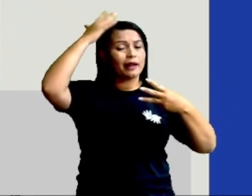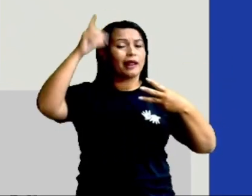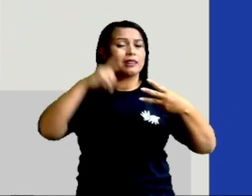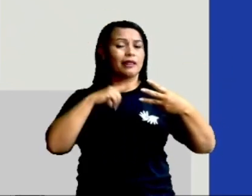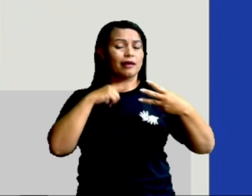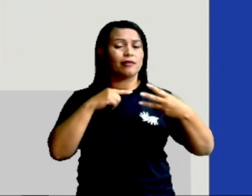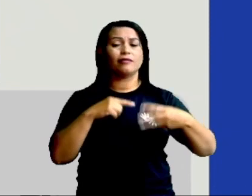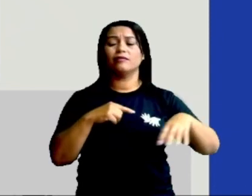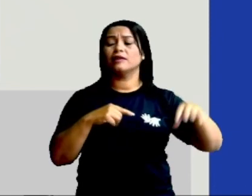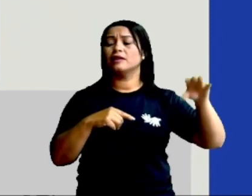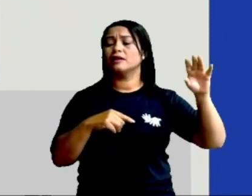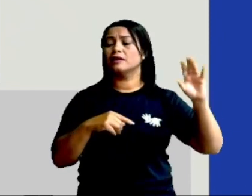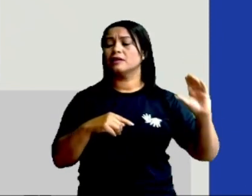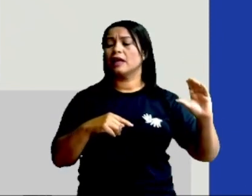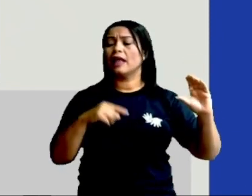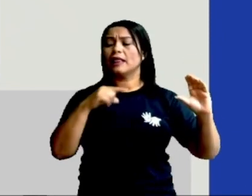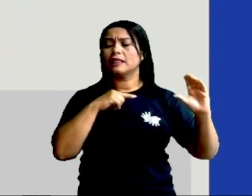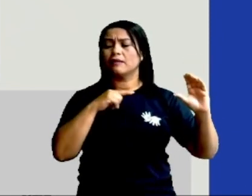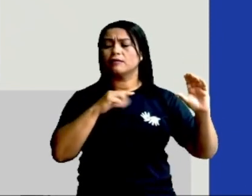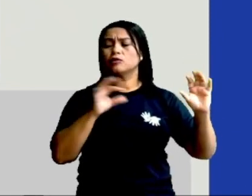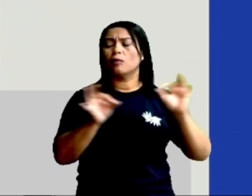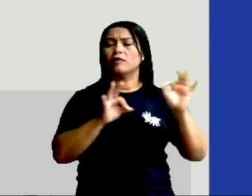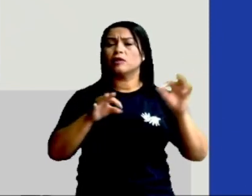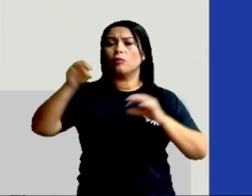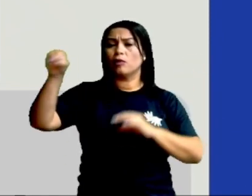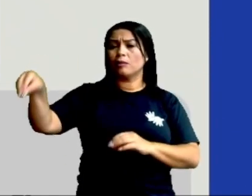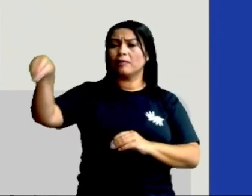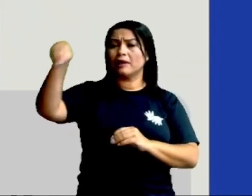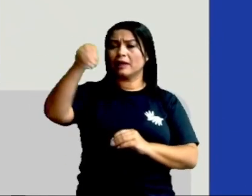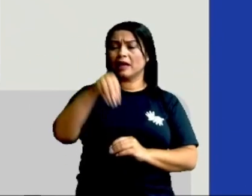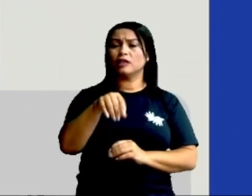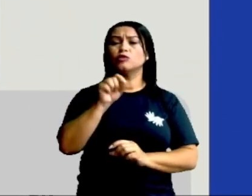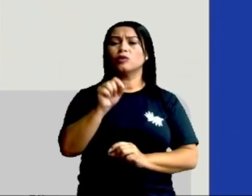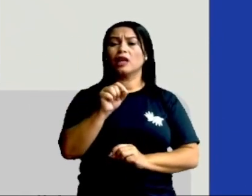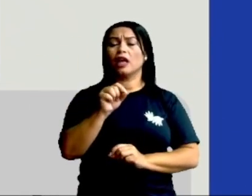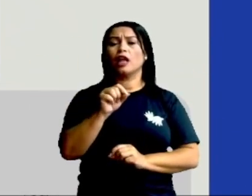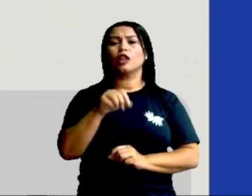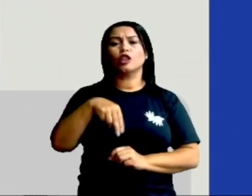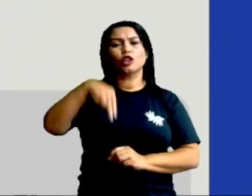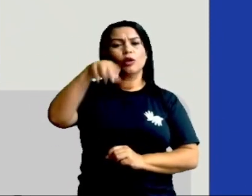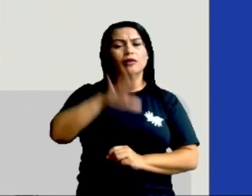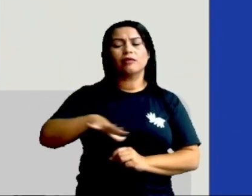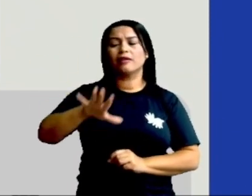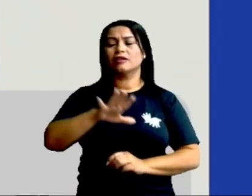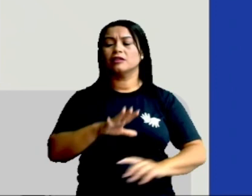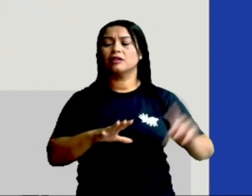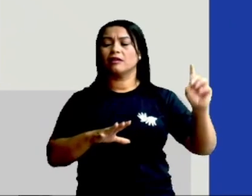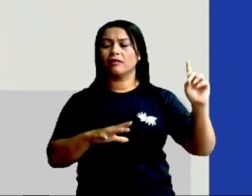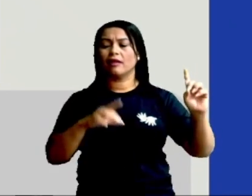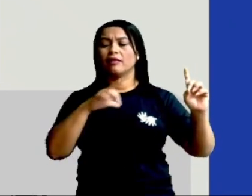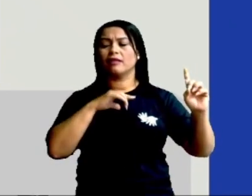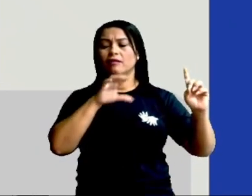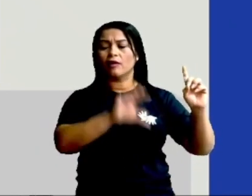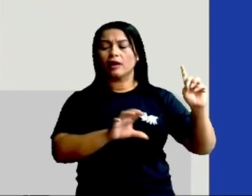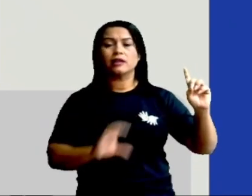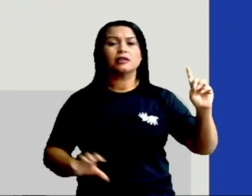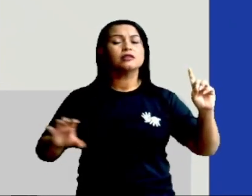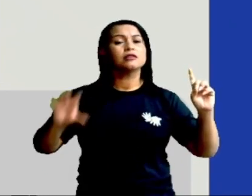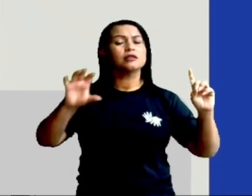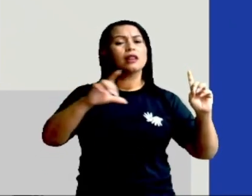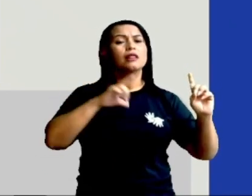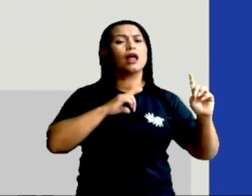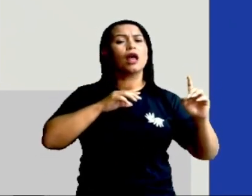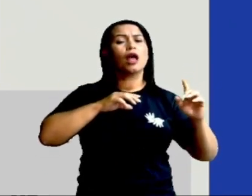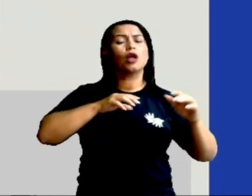sua formação por Imigrantes nordestinos e letra de A Região em um grande mosaico Cultural